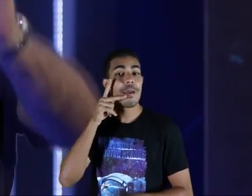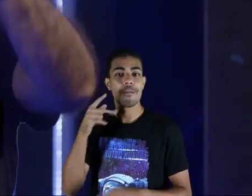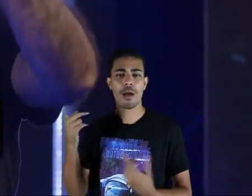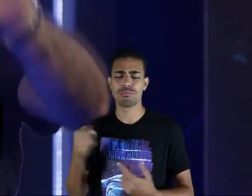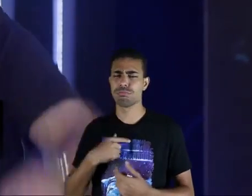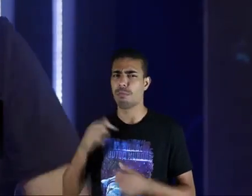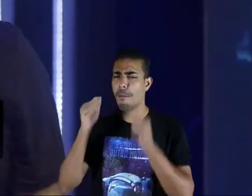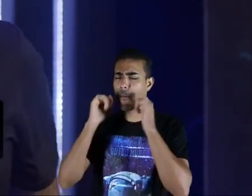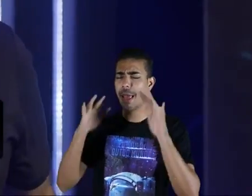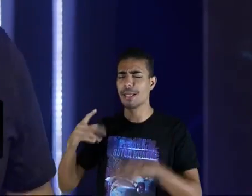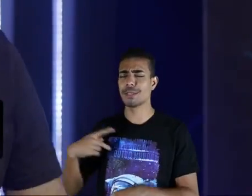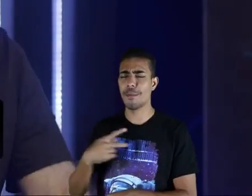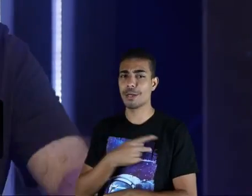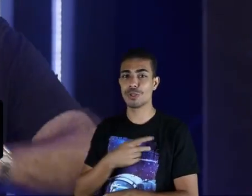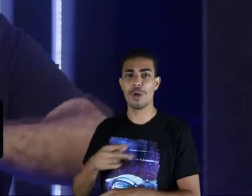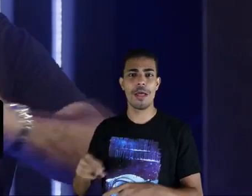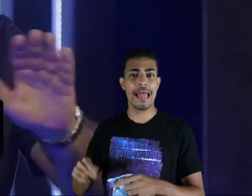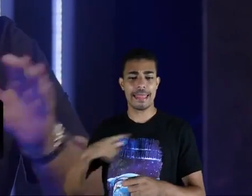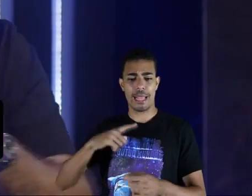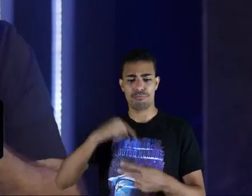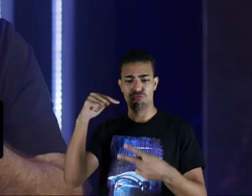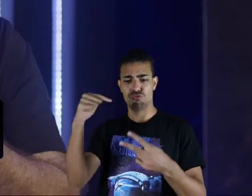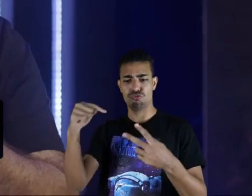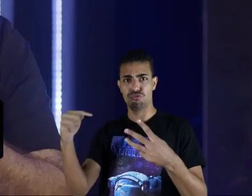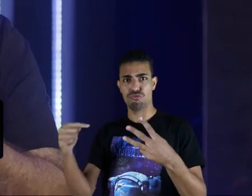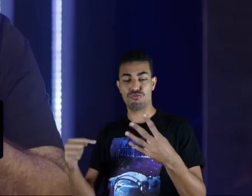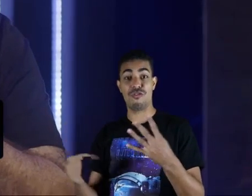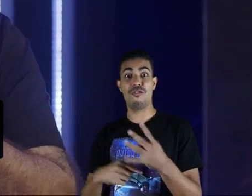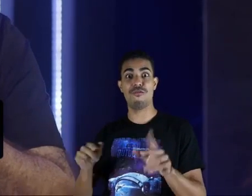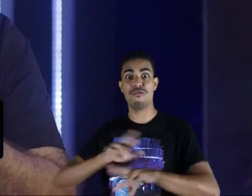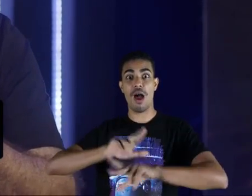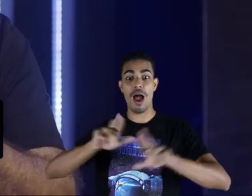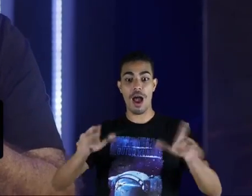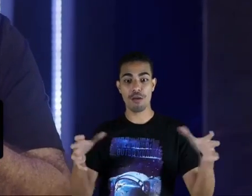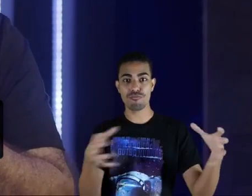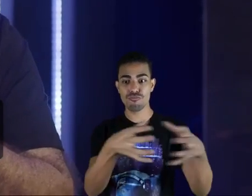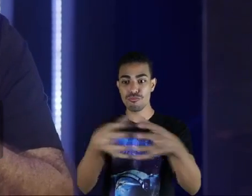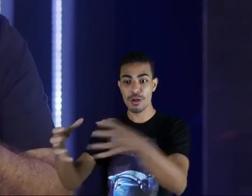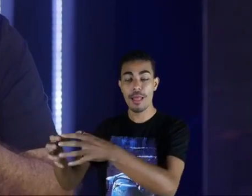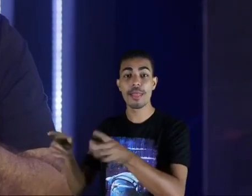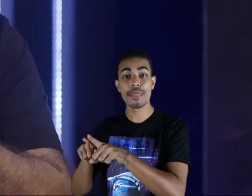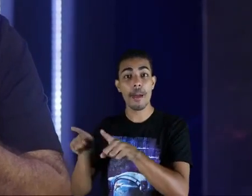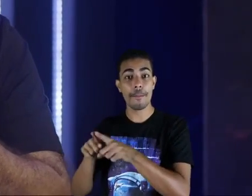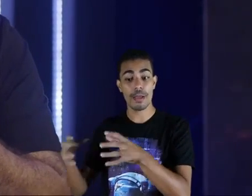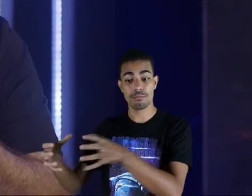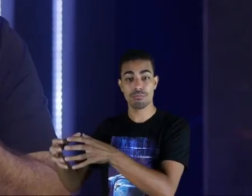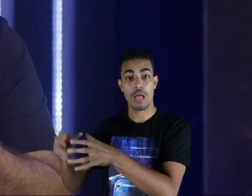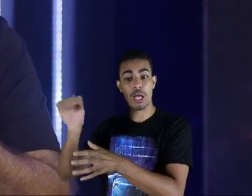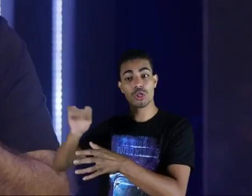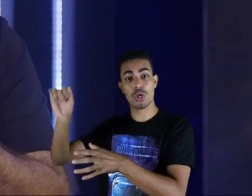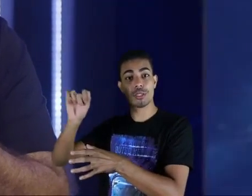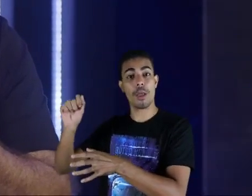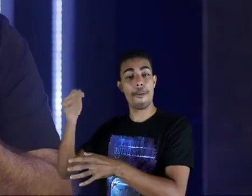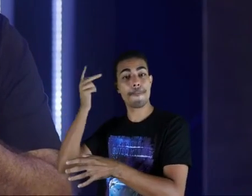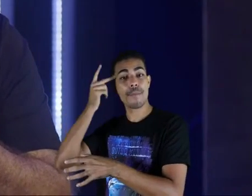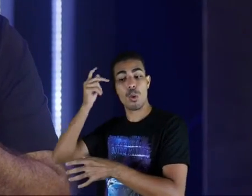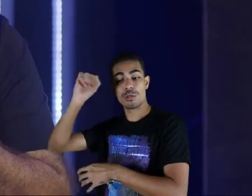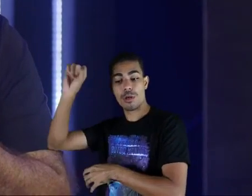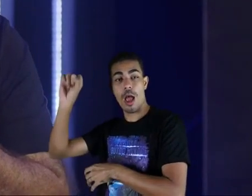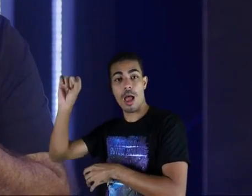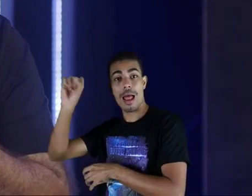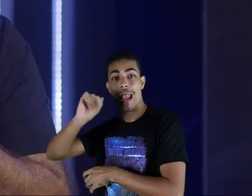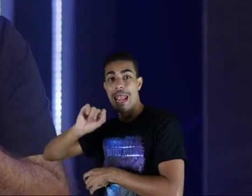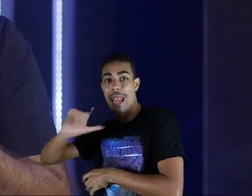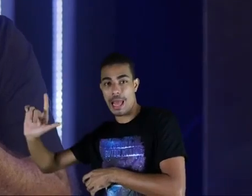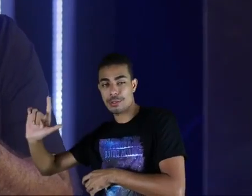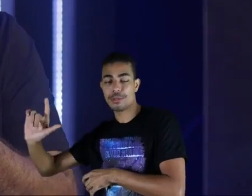bênção. Pastor Daniel Tavares, esse grupo maravilhoso da Associação Paulista Leste com o nosso querido Fabrício. Vamos